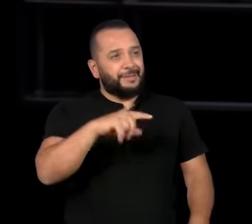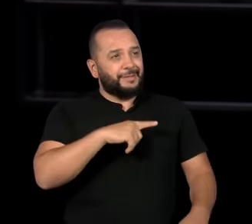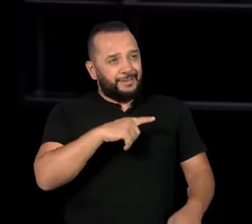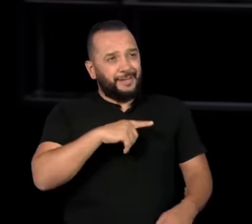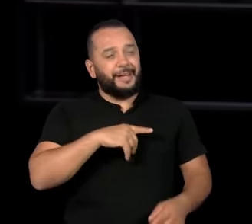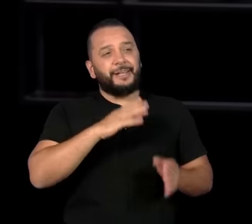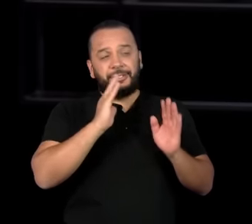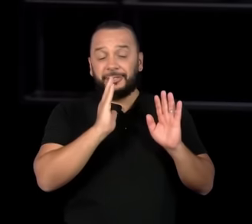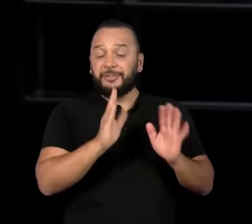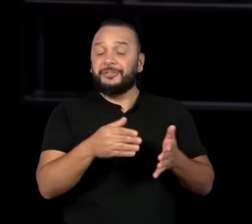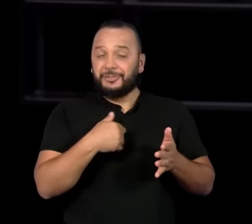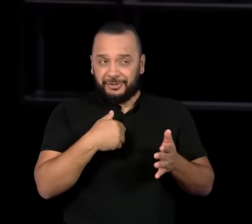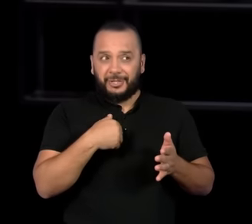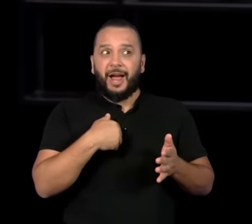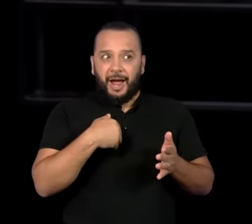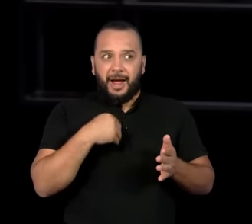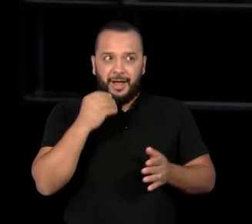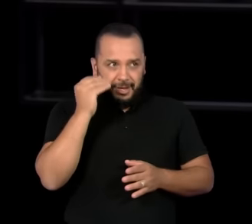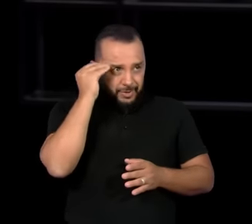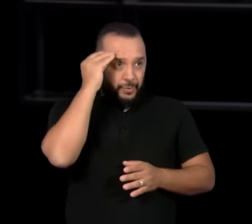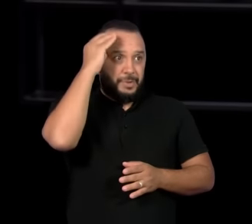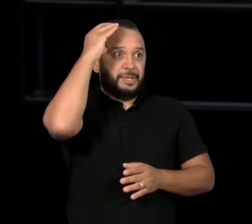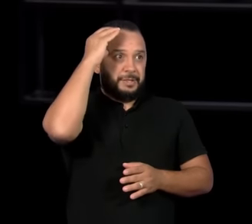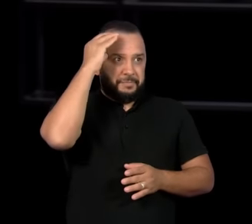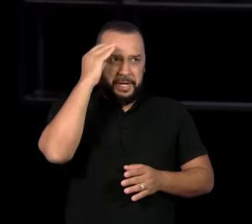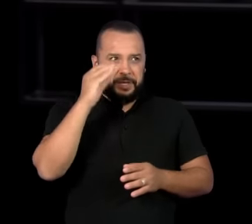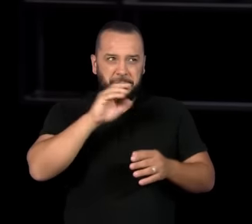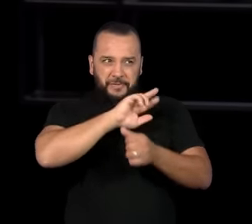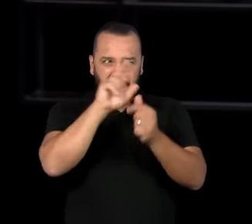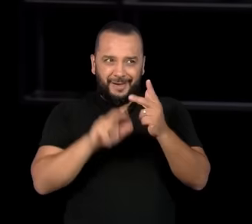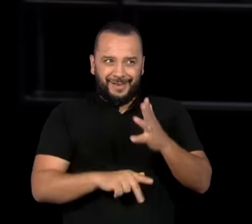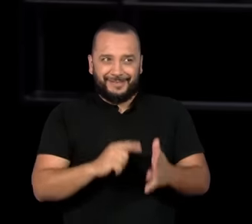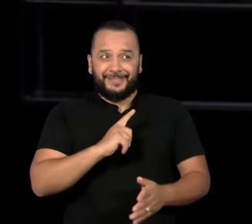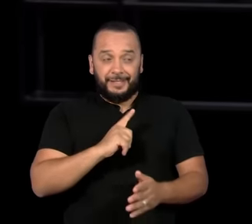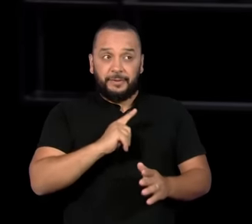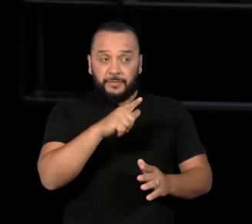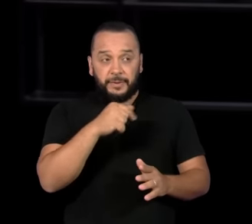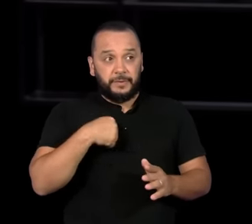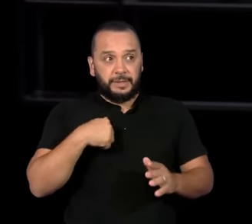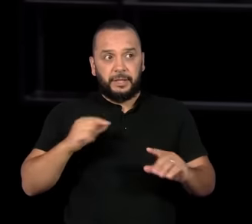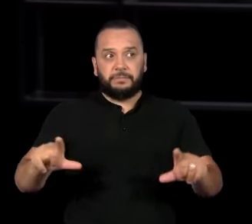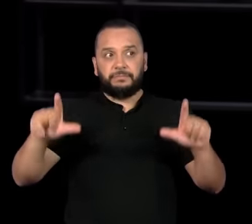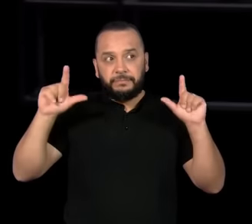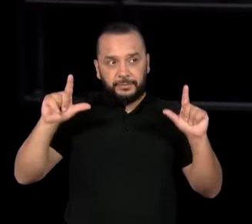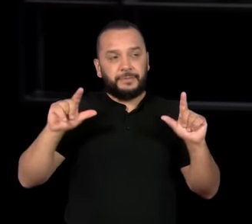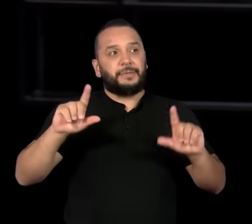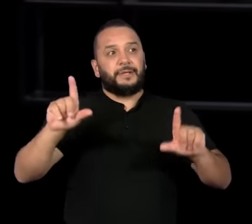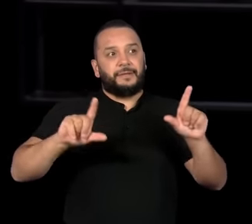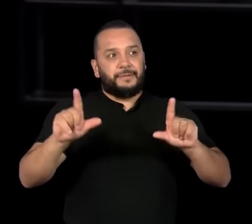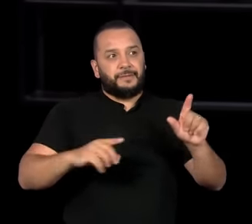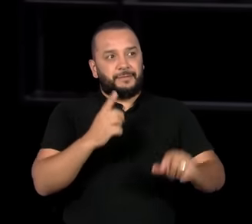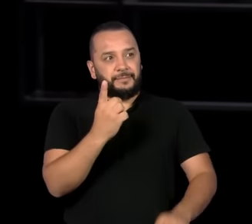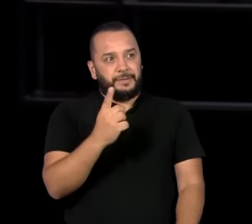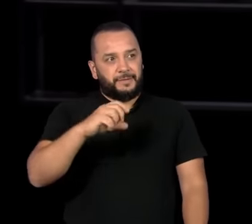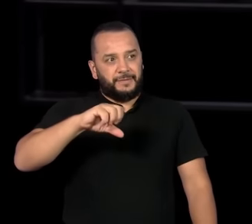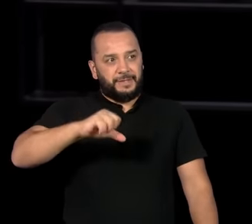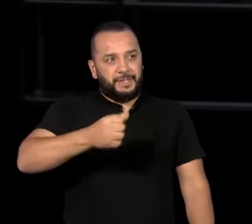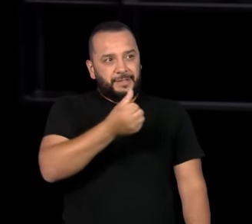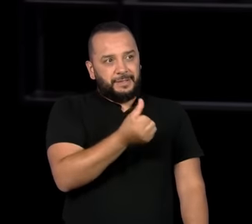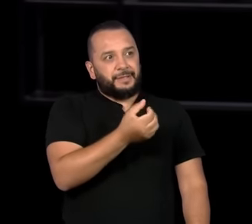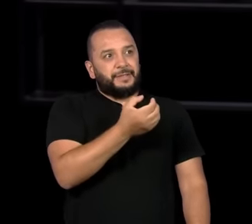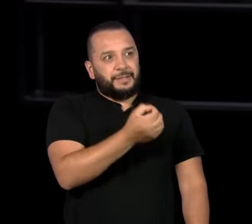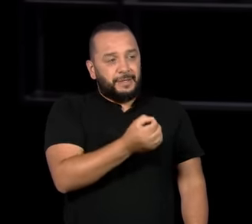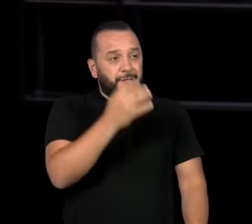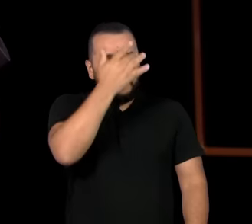que a gente vai revelar aqui no programa aos poucos. Mas quando você surgiu na televisão nos anos 60, você foi apelidado de galã dos